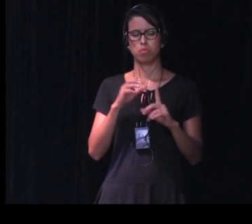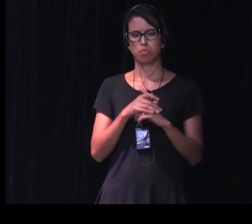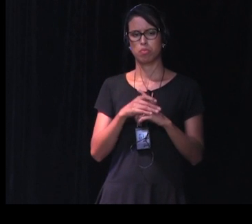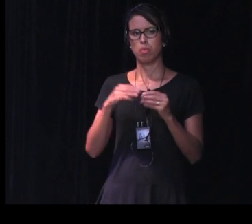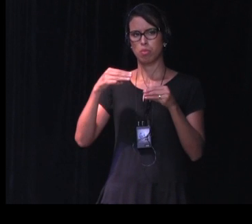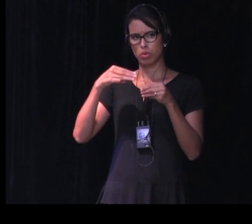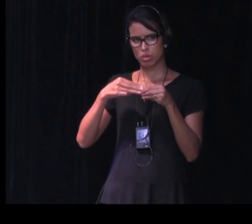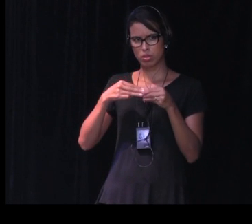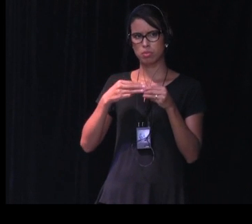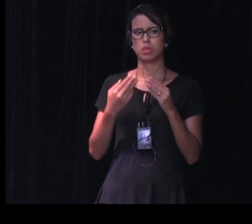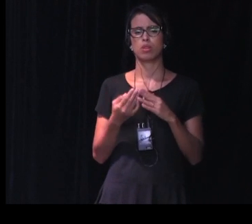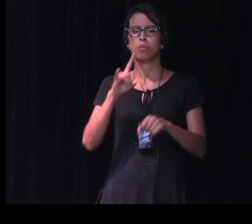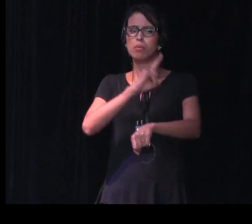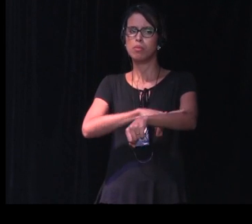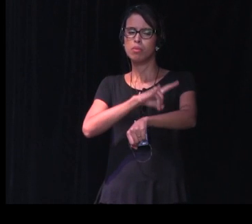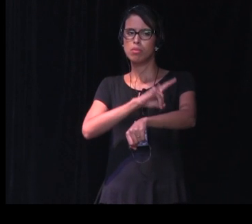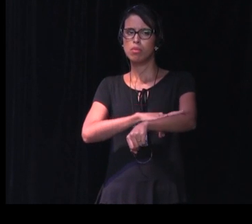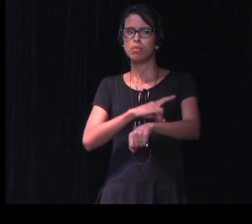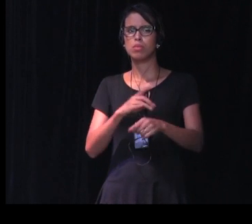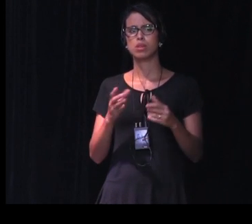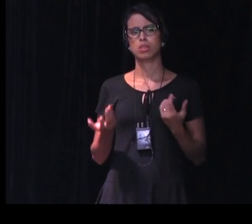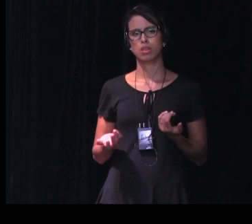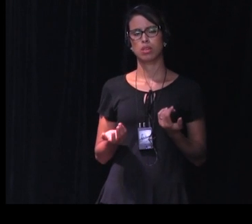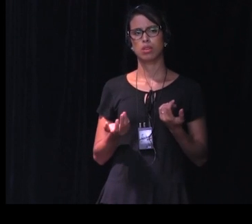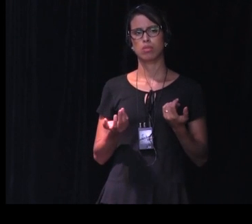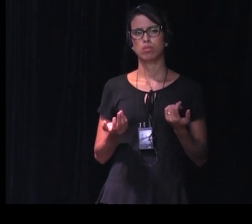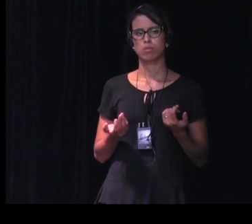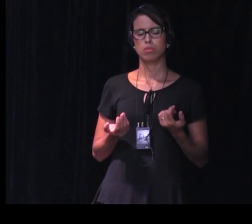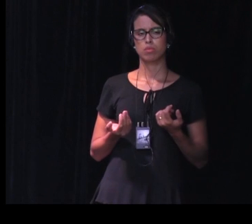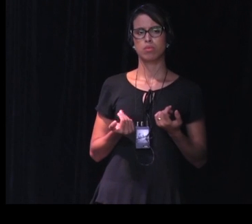municipais, vejam, os banheiros,